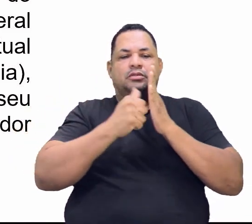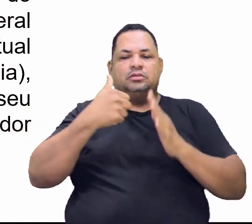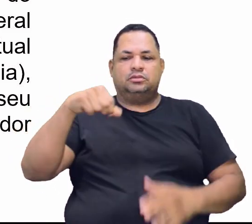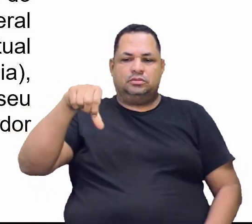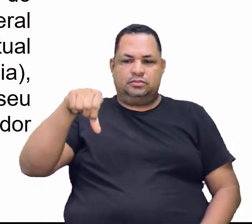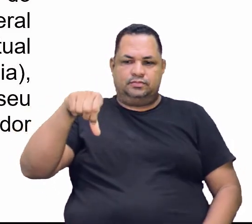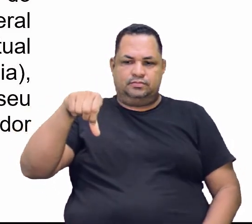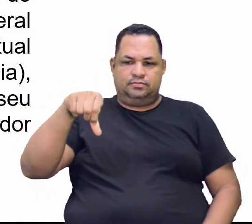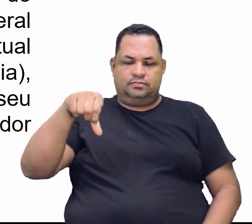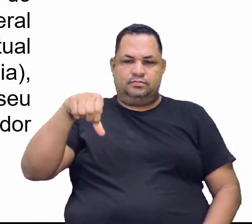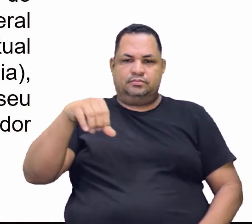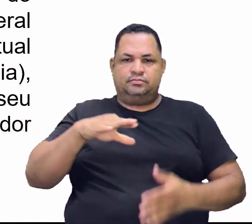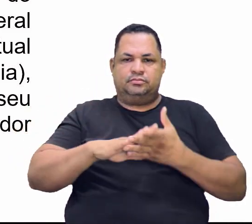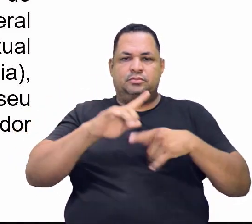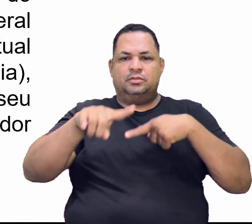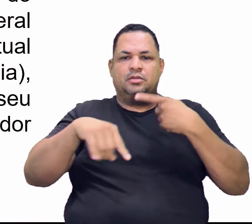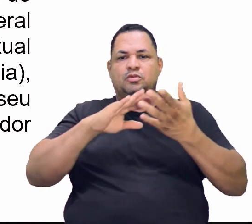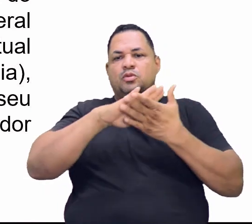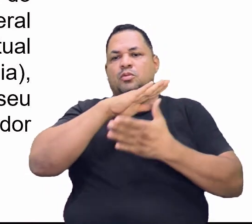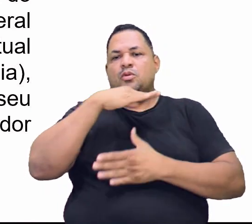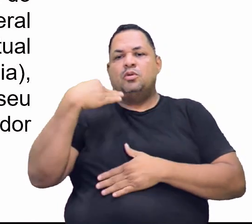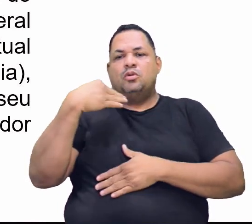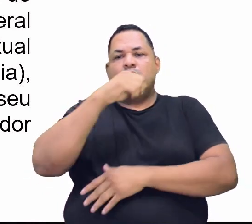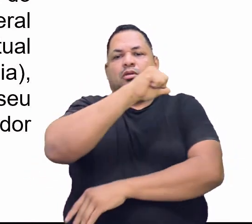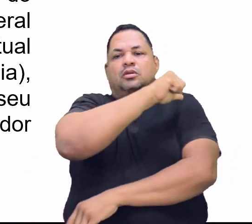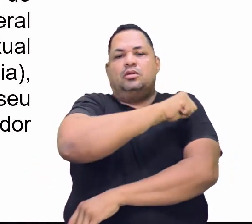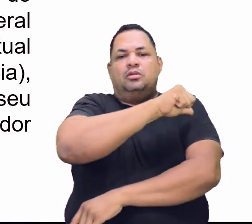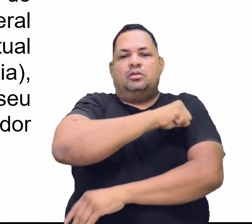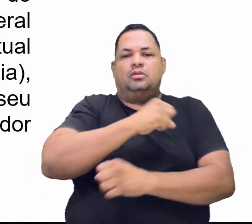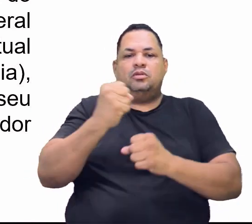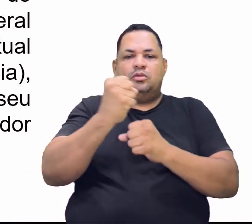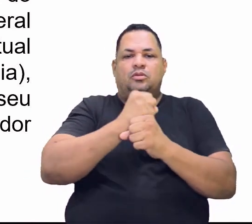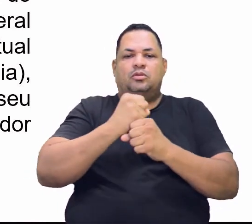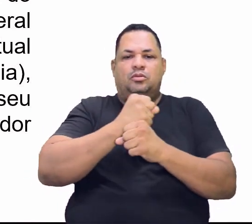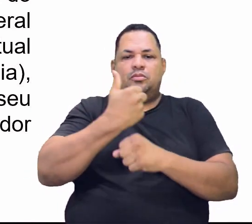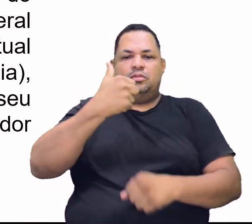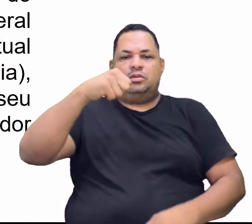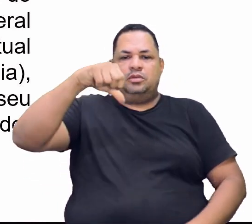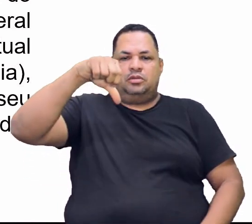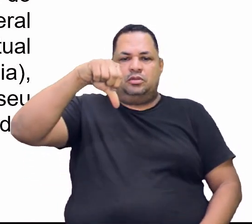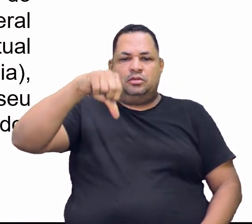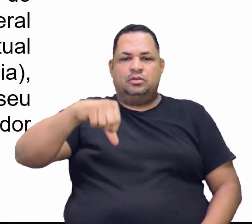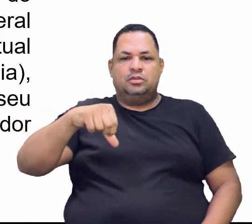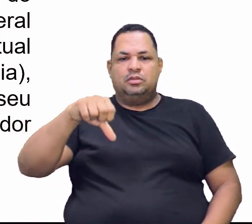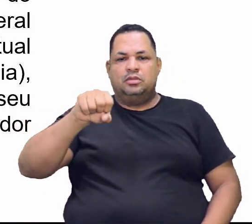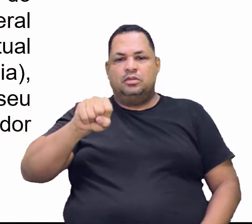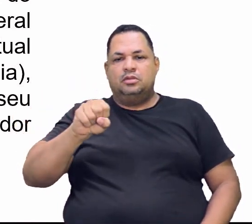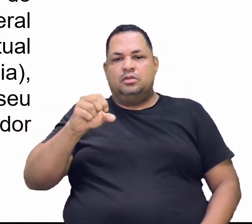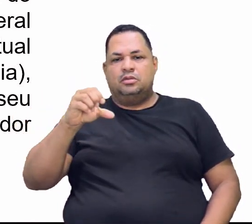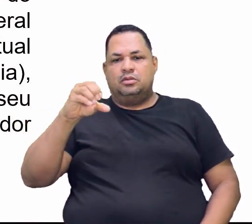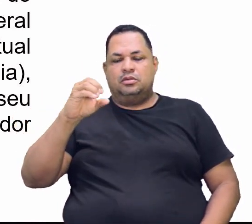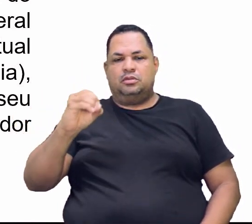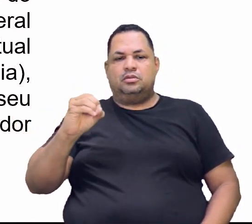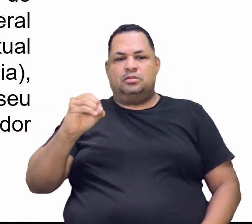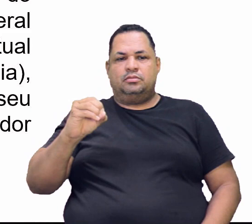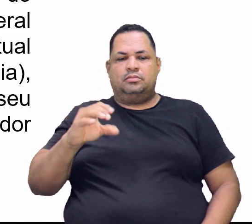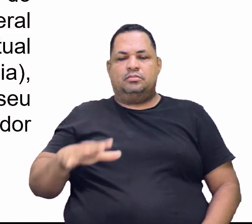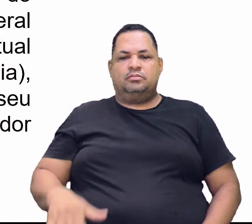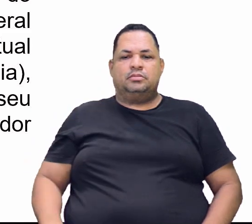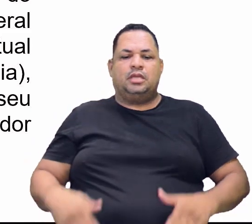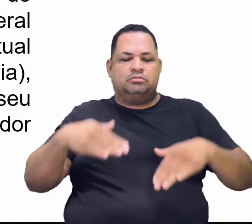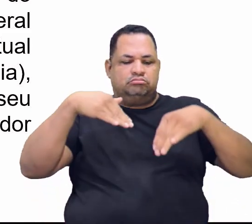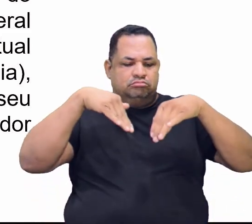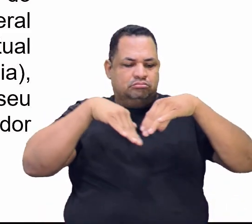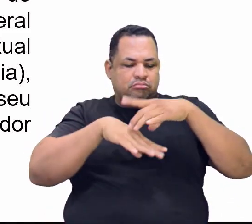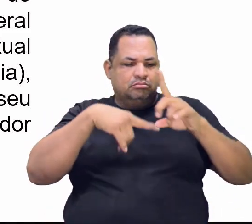XIX. E ele vai morrer no Rio de Janeiro no ano de 1980. Provavelmente está